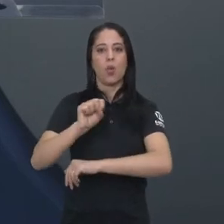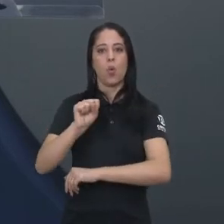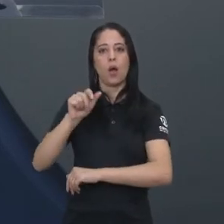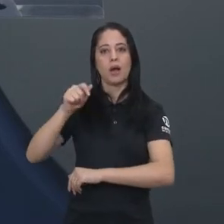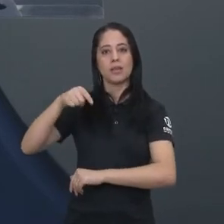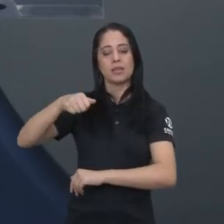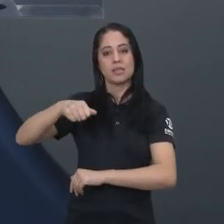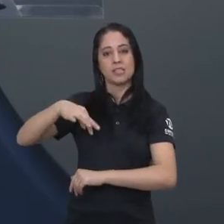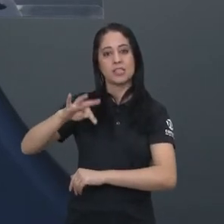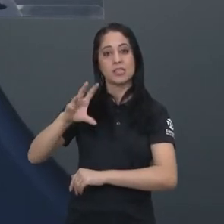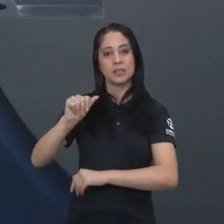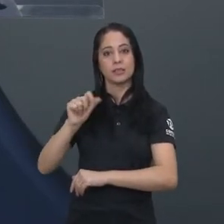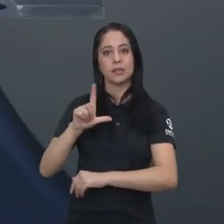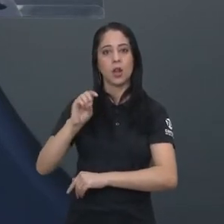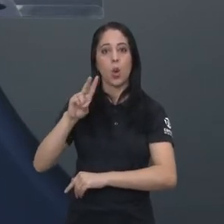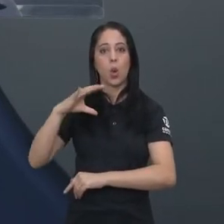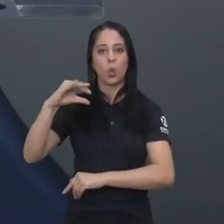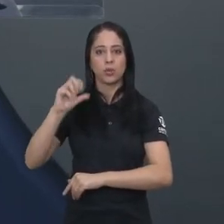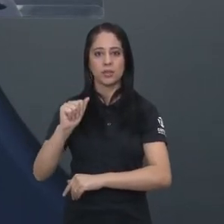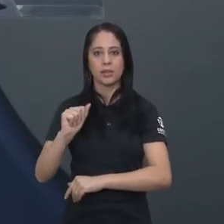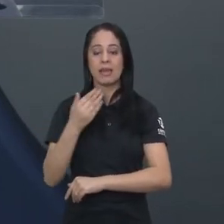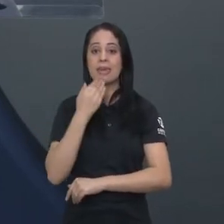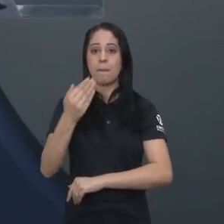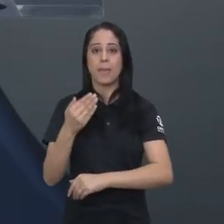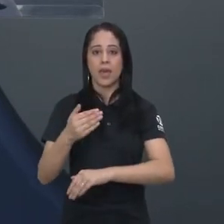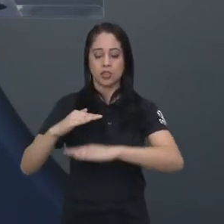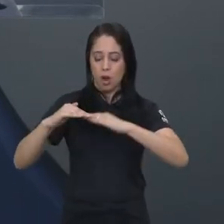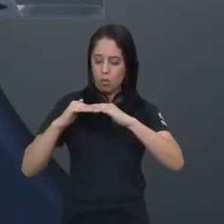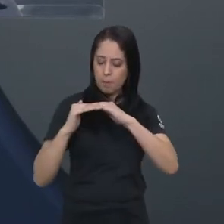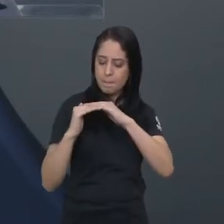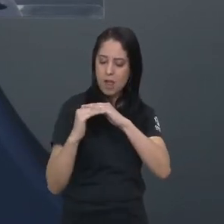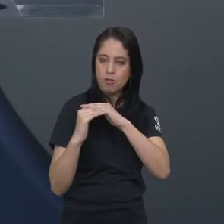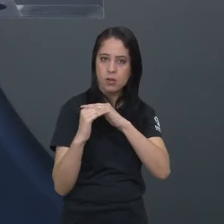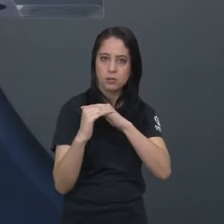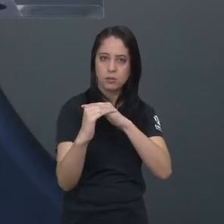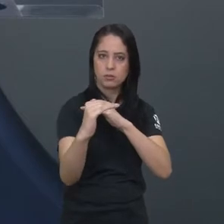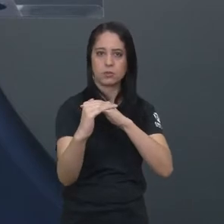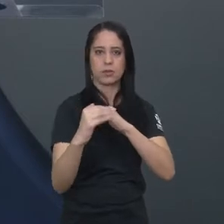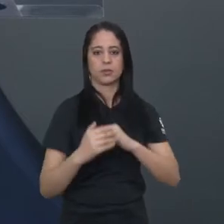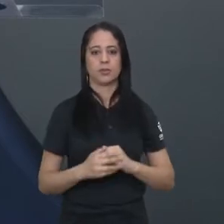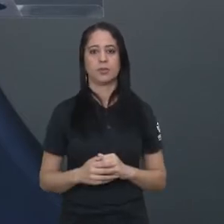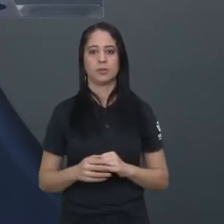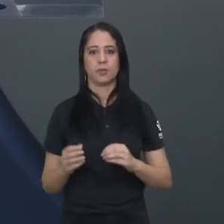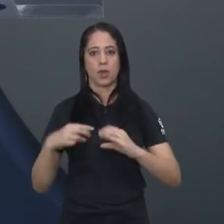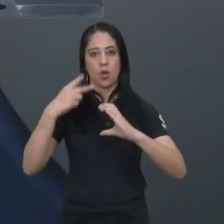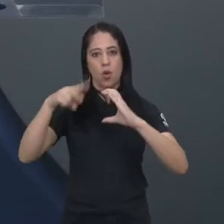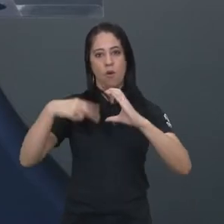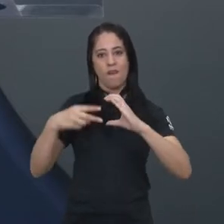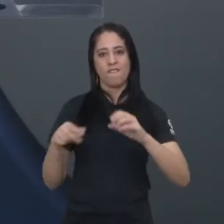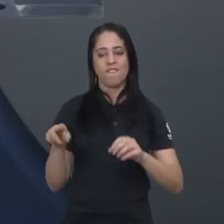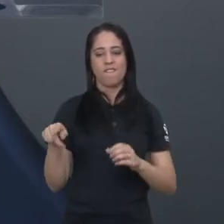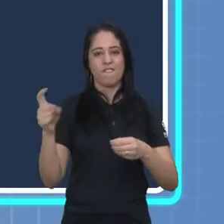rua do bairro Santa Lúcia os moradores pedem a Fabi mentação no local o câmara fiscaliza volta em instantes